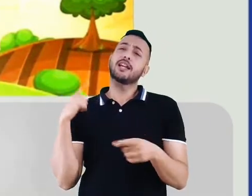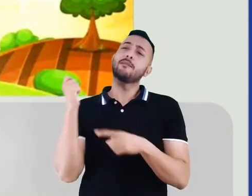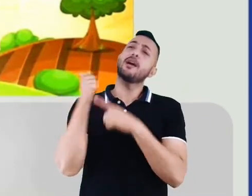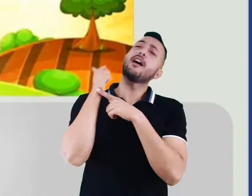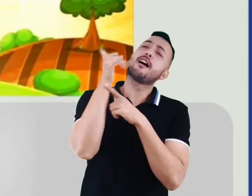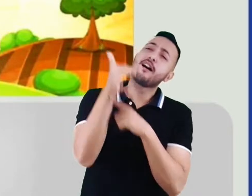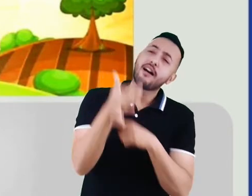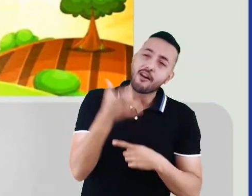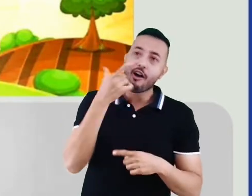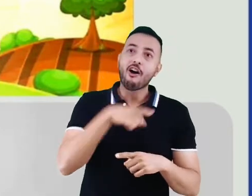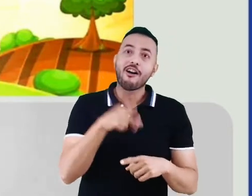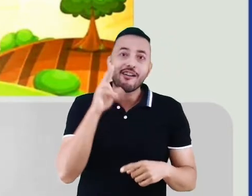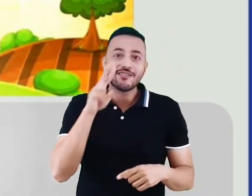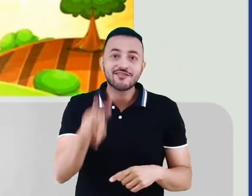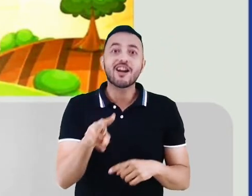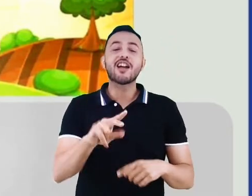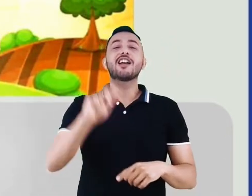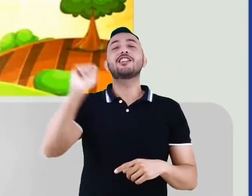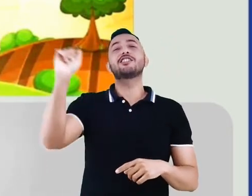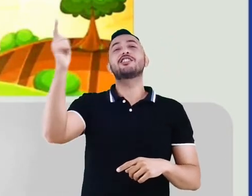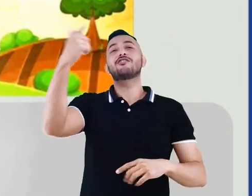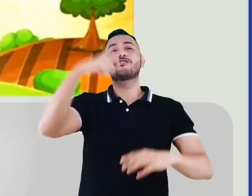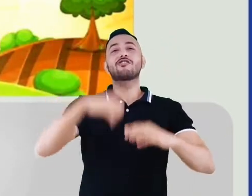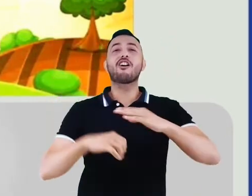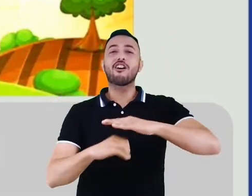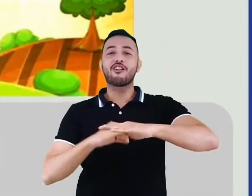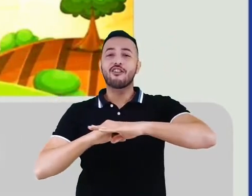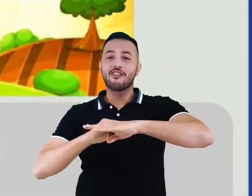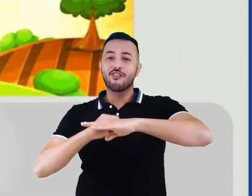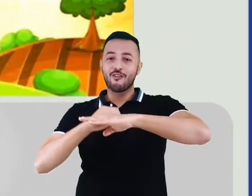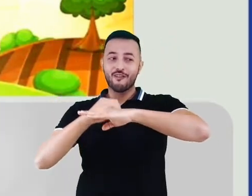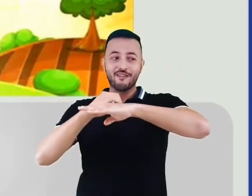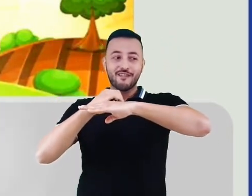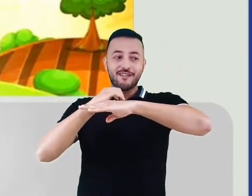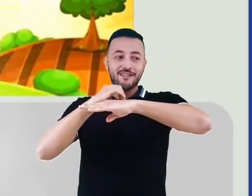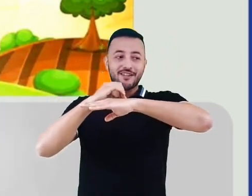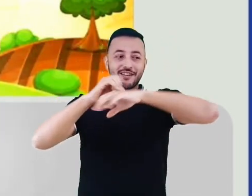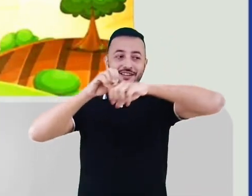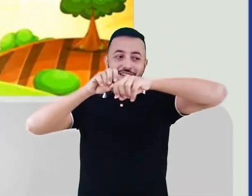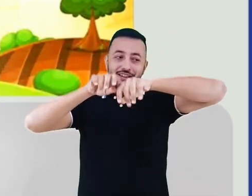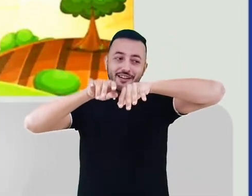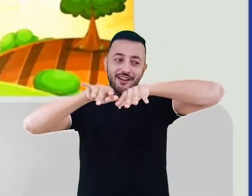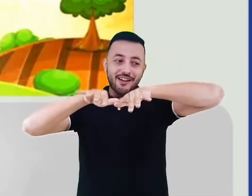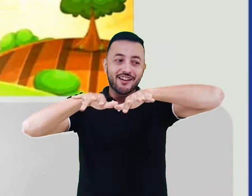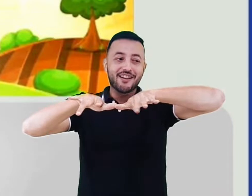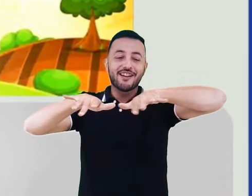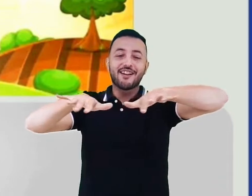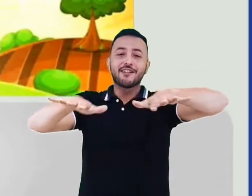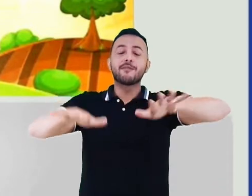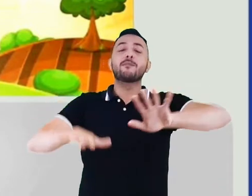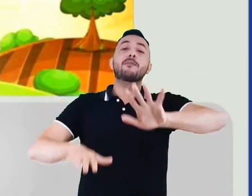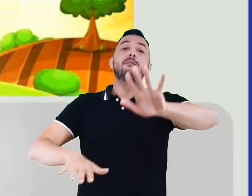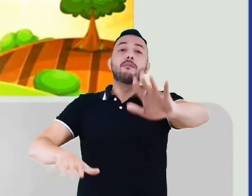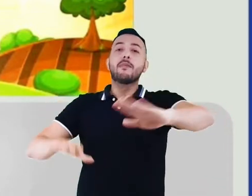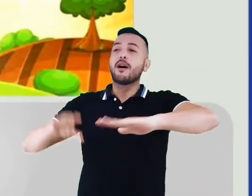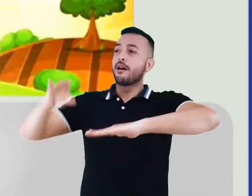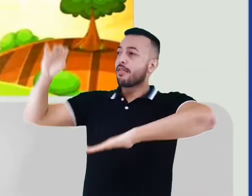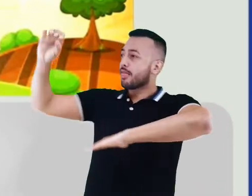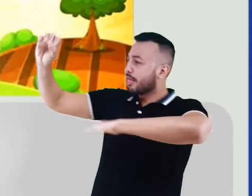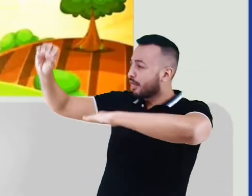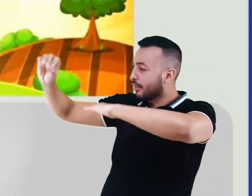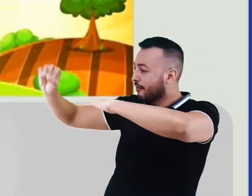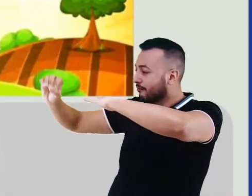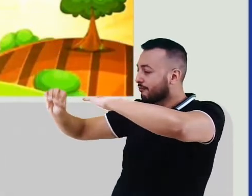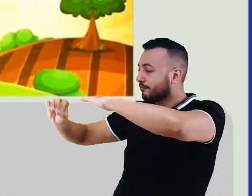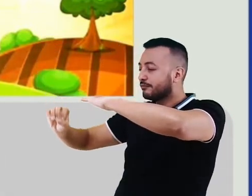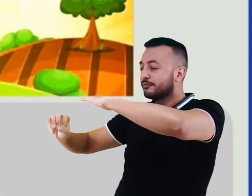manhãzinha consegue perceber o nascer do sol. E o pôr do sol, geralmente todo mundo percebe. Porque aí